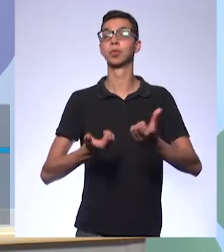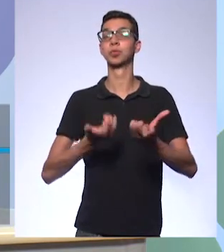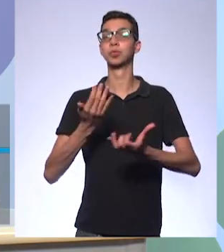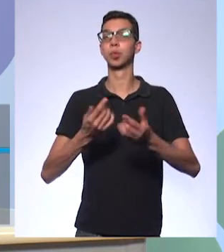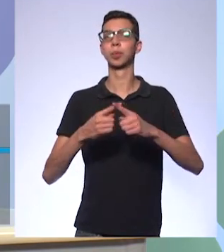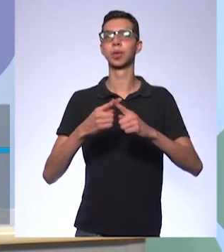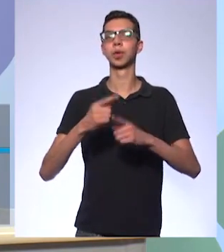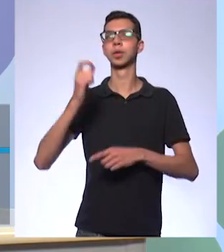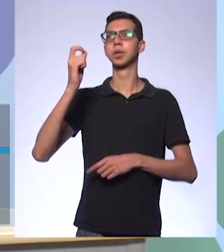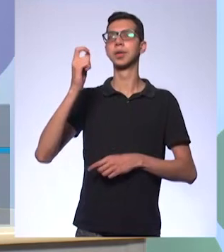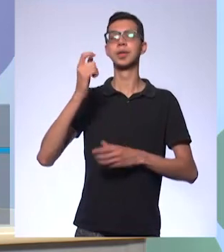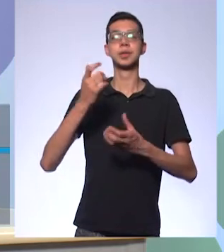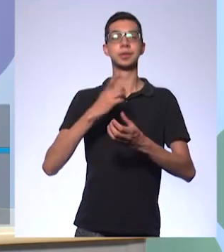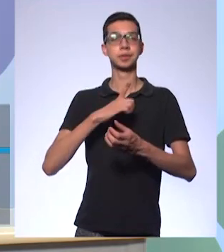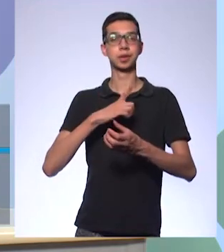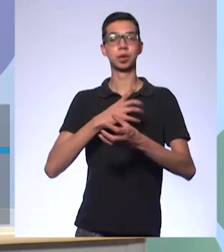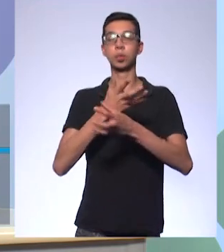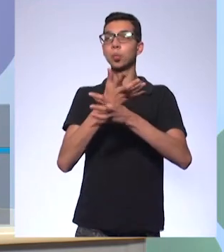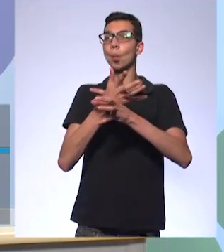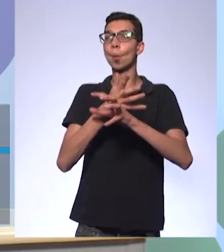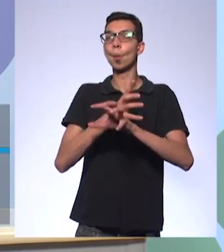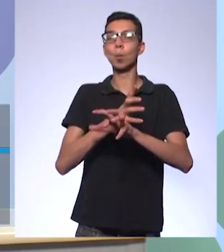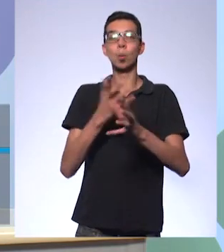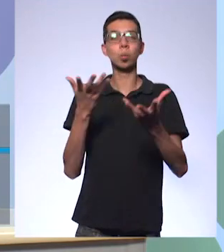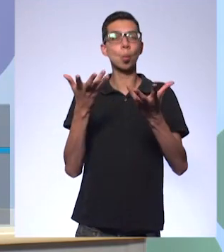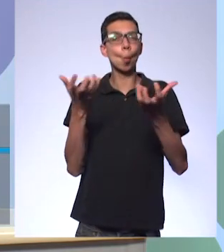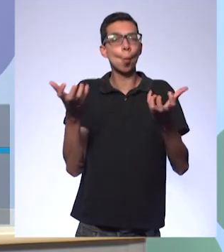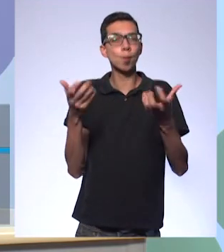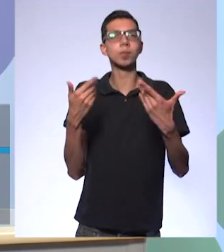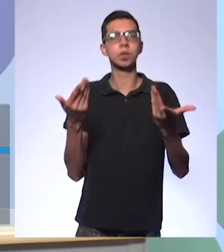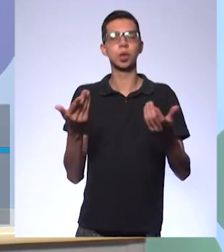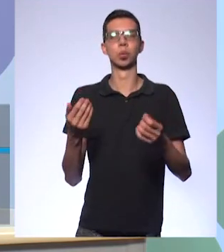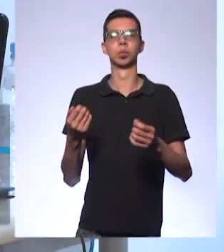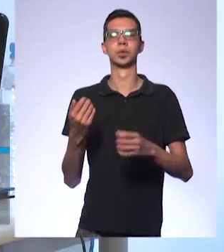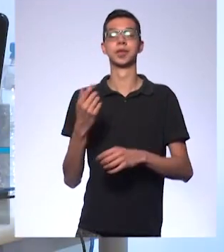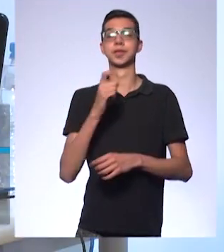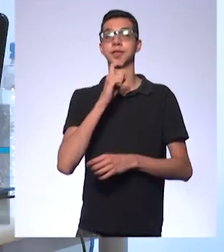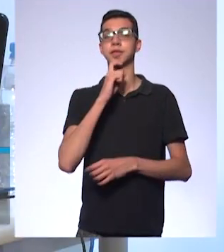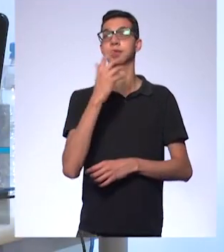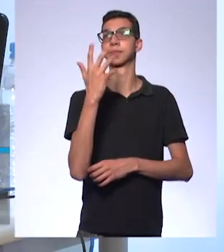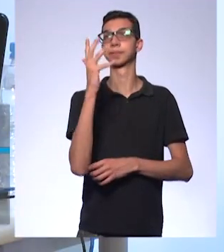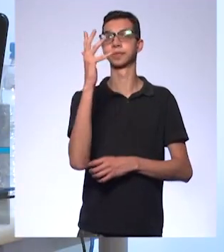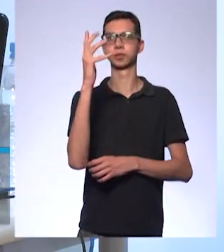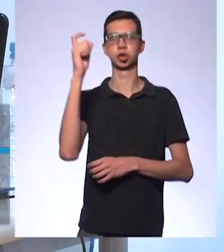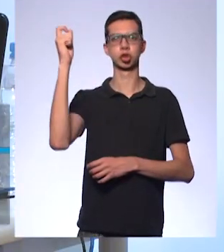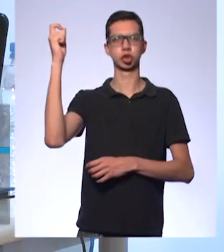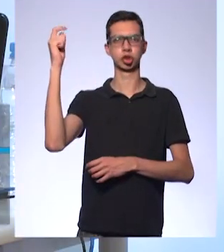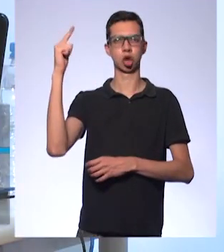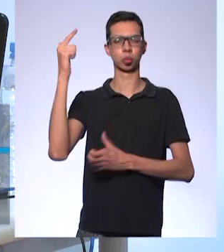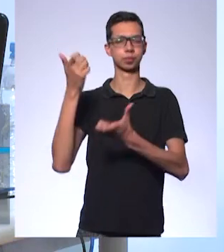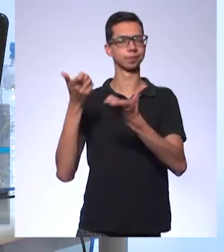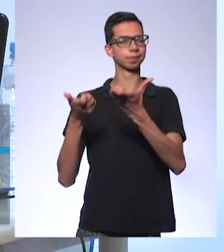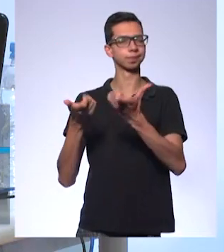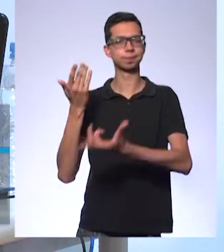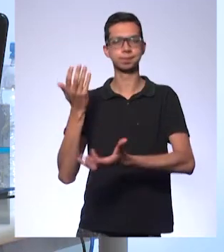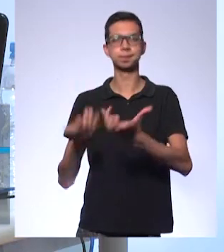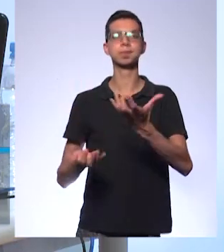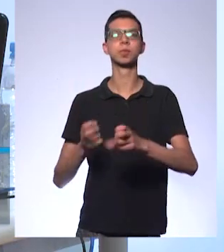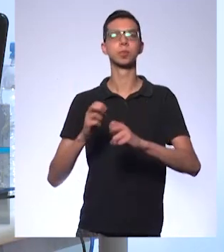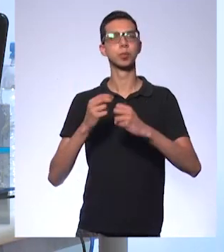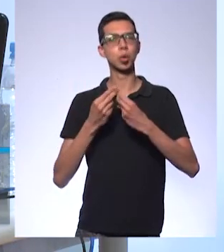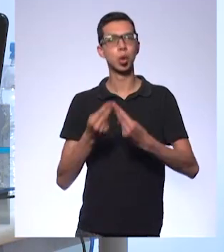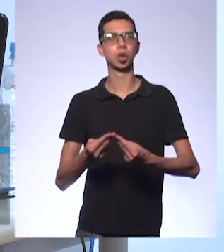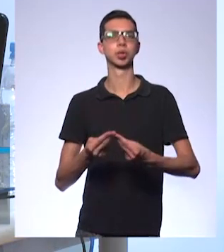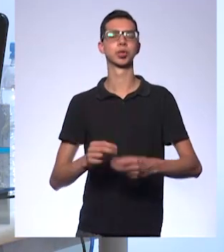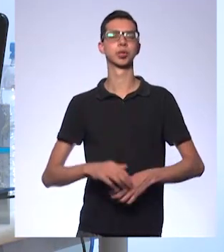vegetação não suporta e vira aquela queimada toda. Tá vendo como é interessante essa coisa de interdisciplinar? Para a gente